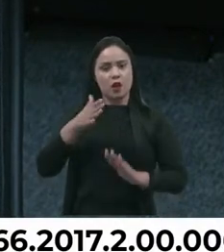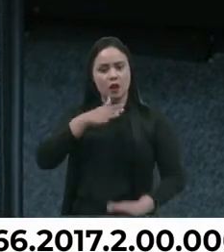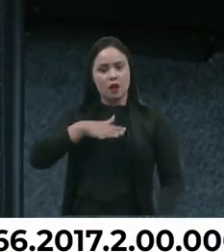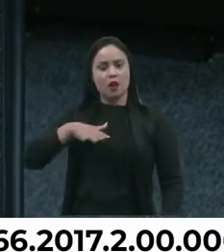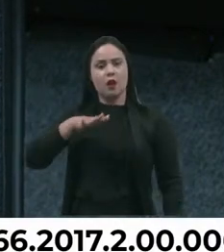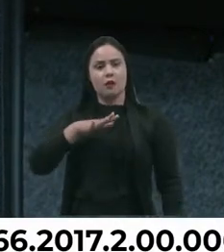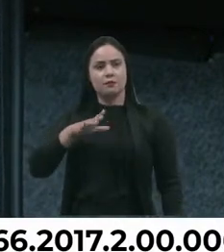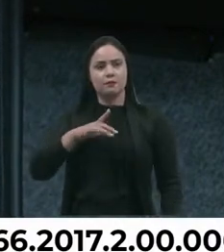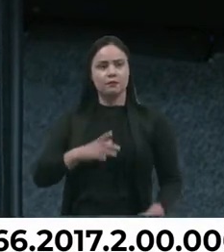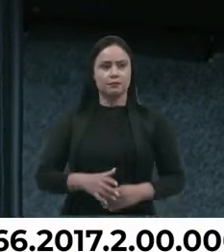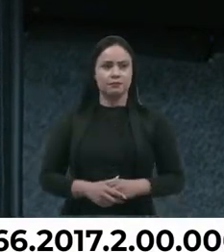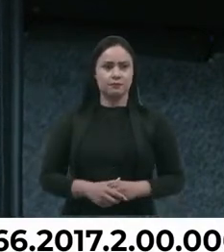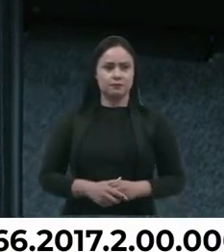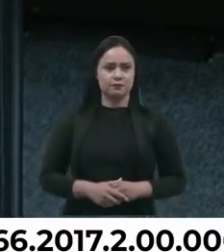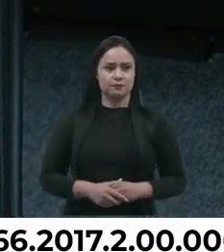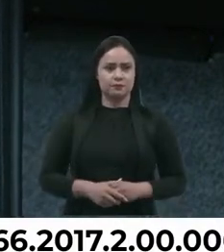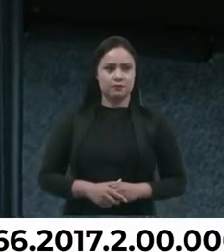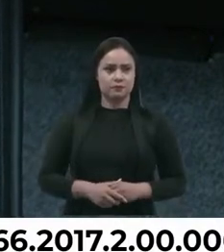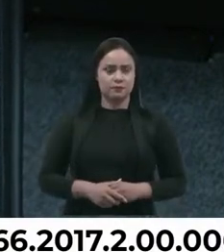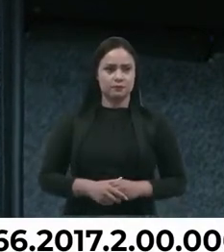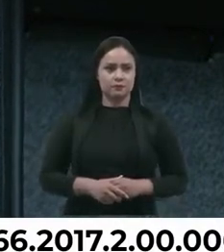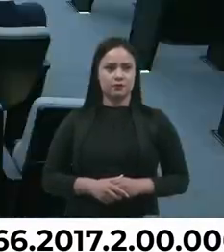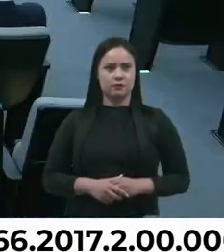questão da preliminar. Pois não.